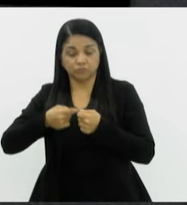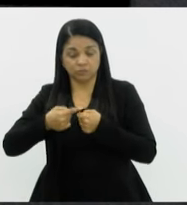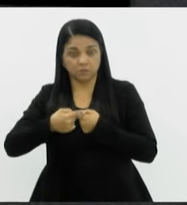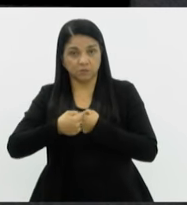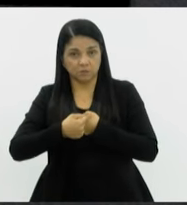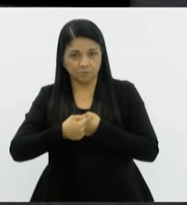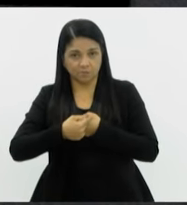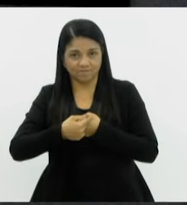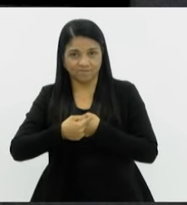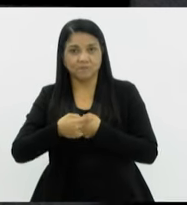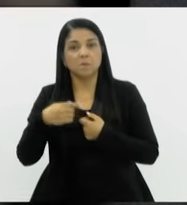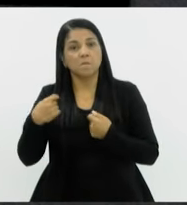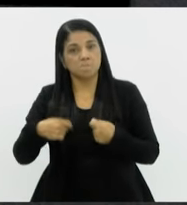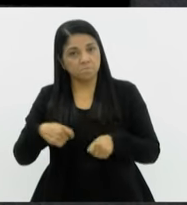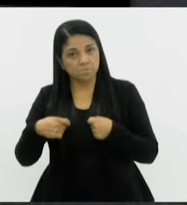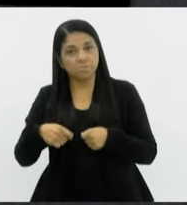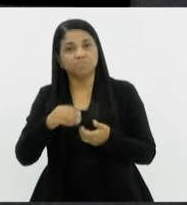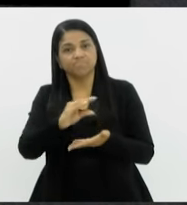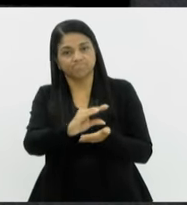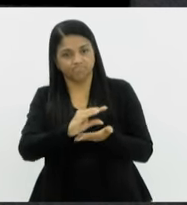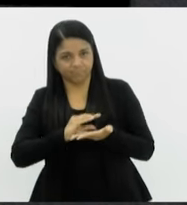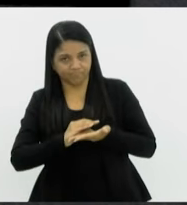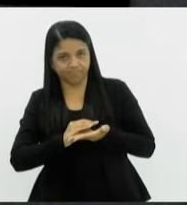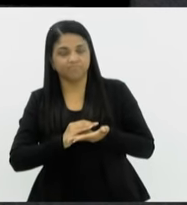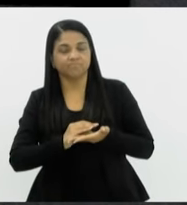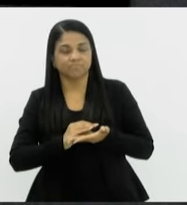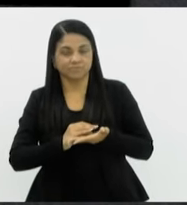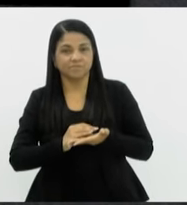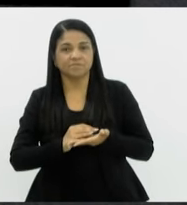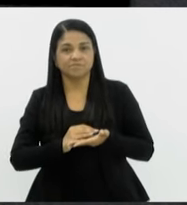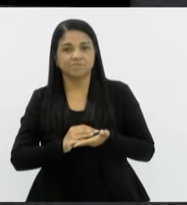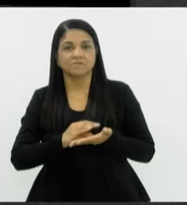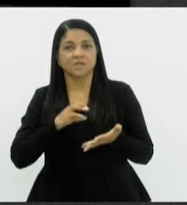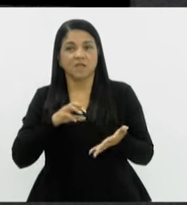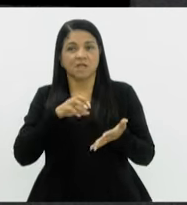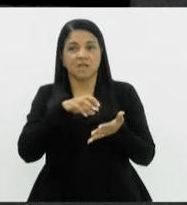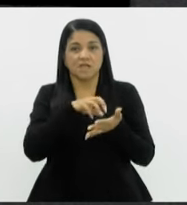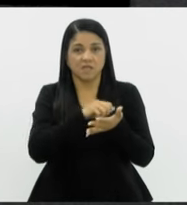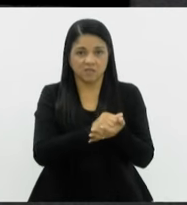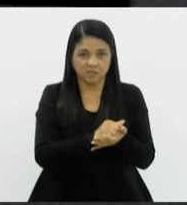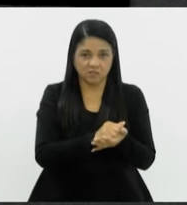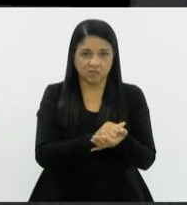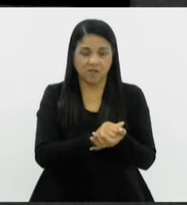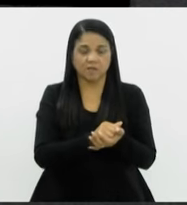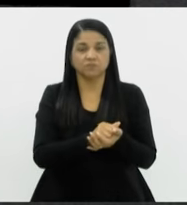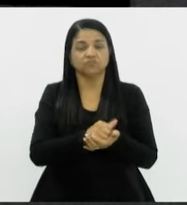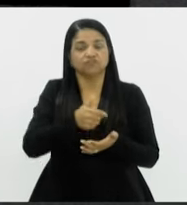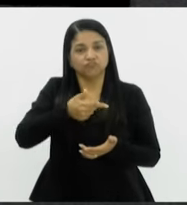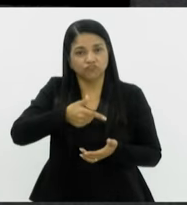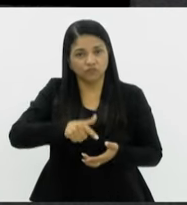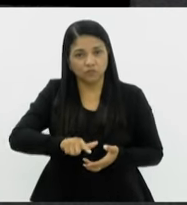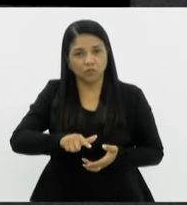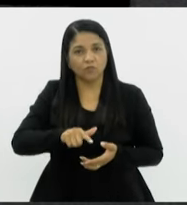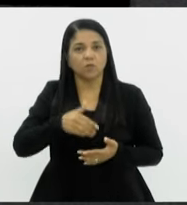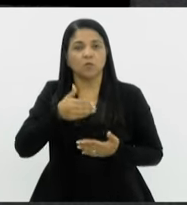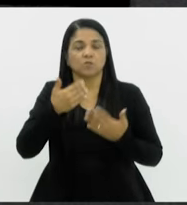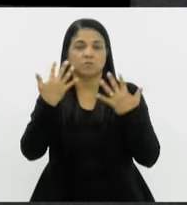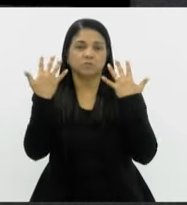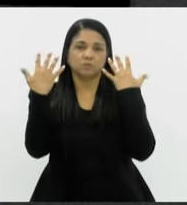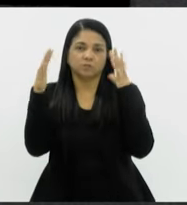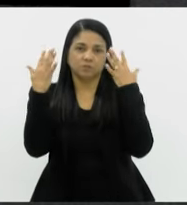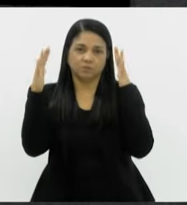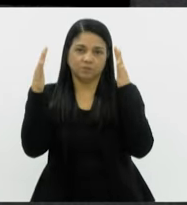precisando muito de receita. Então, eu deixo aqui registrado, mais uma vez, os meus aplausos